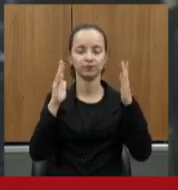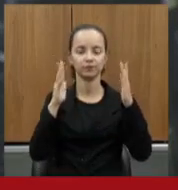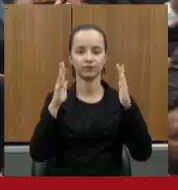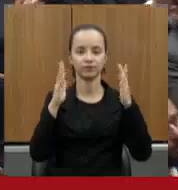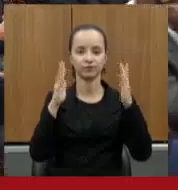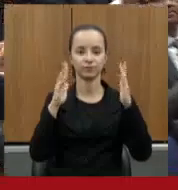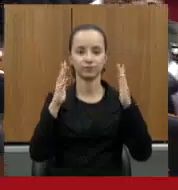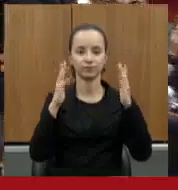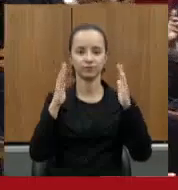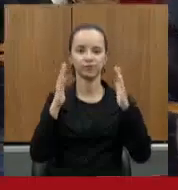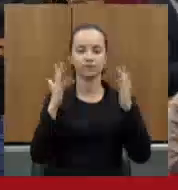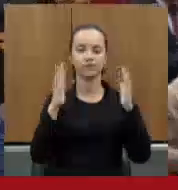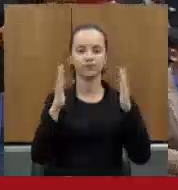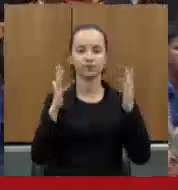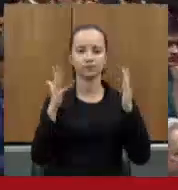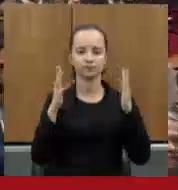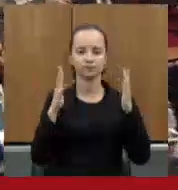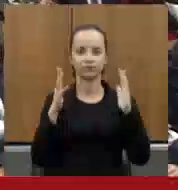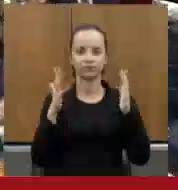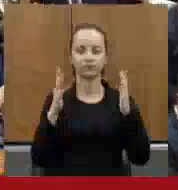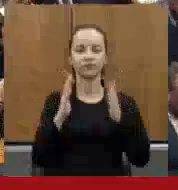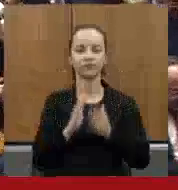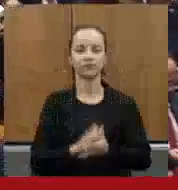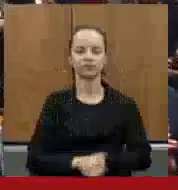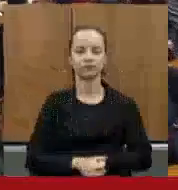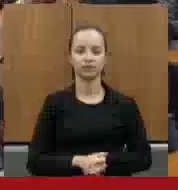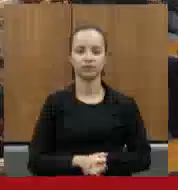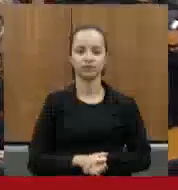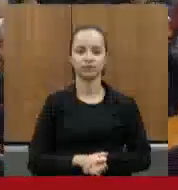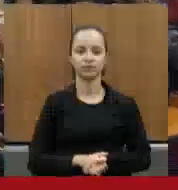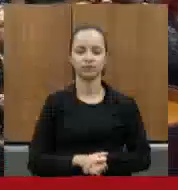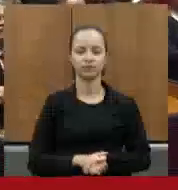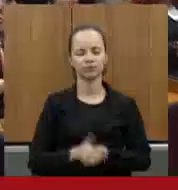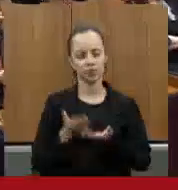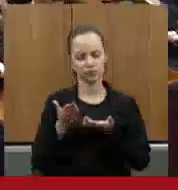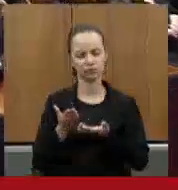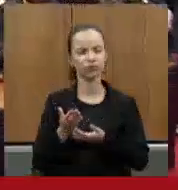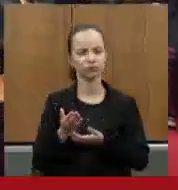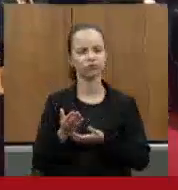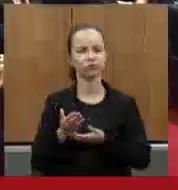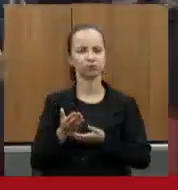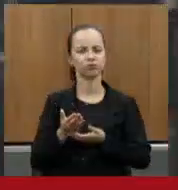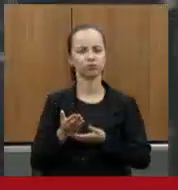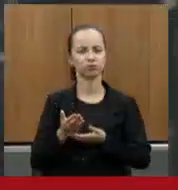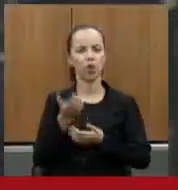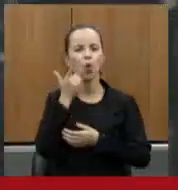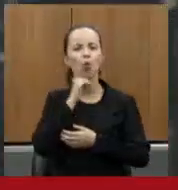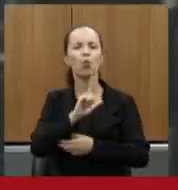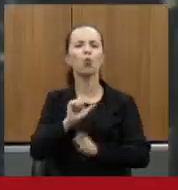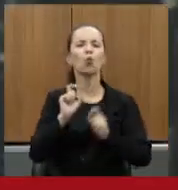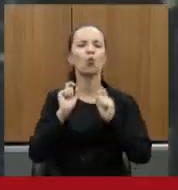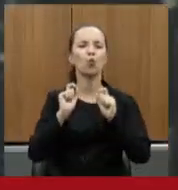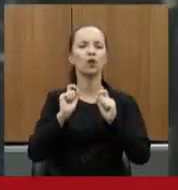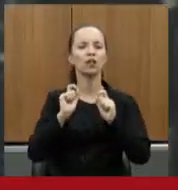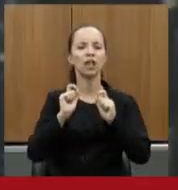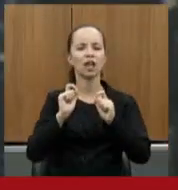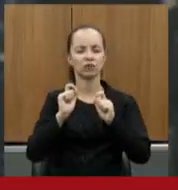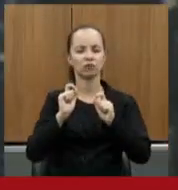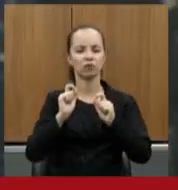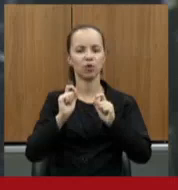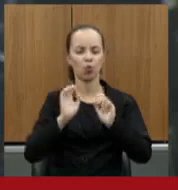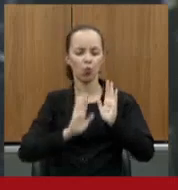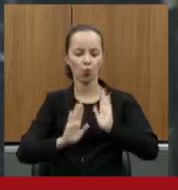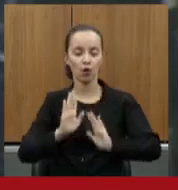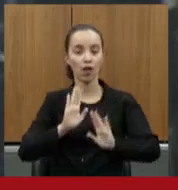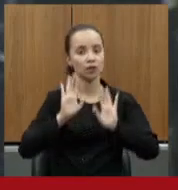que com equilíbrio, com prudência, mas